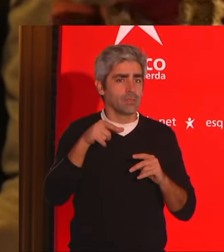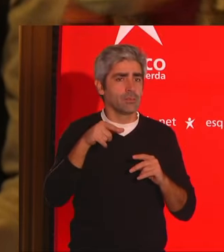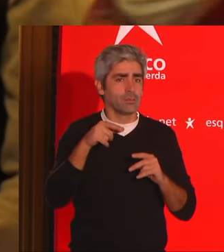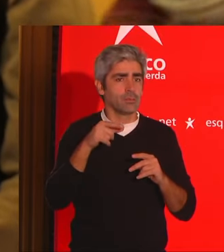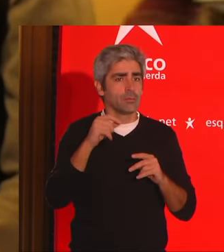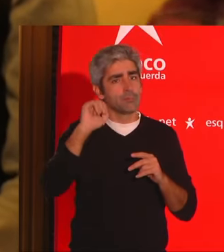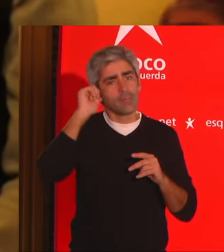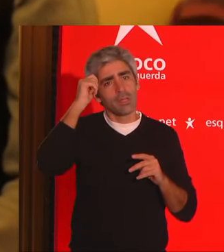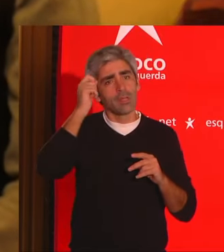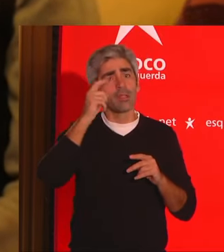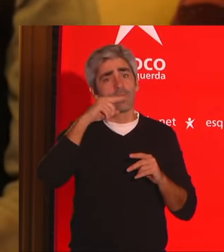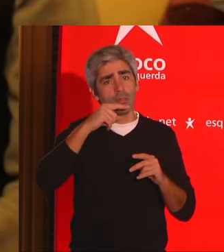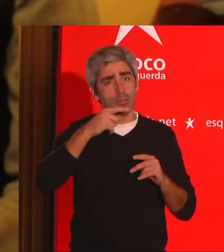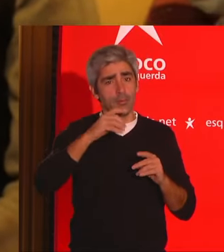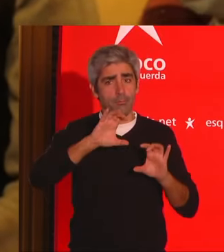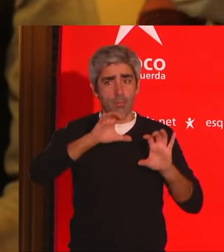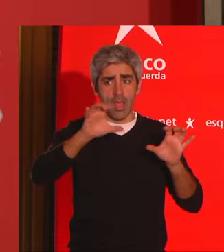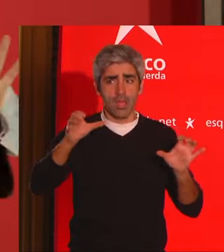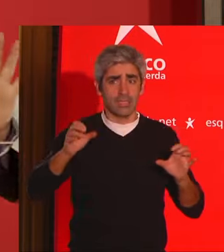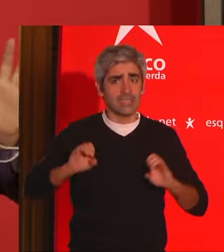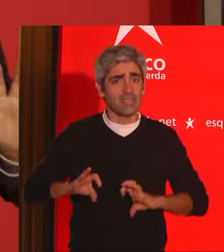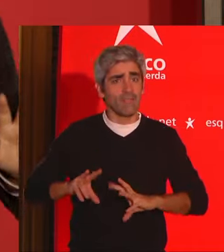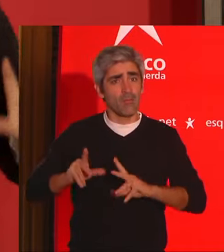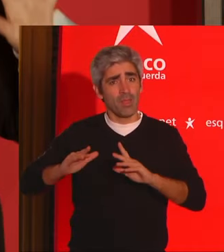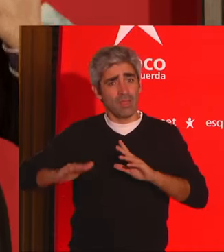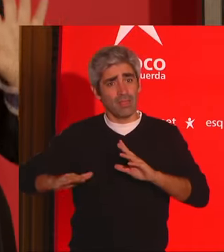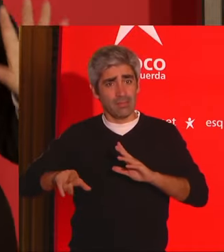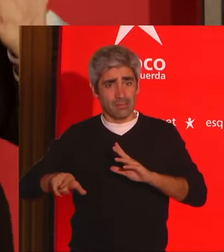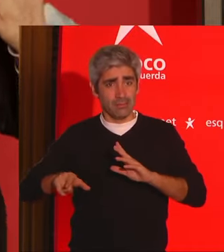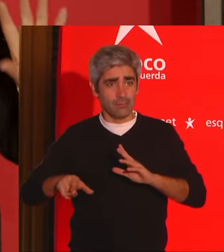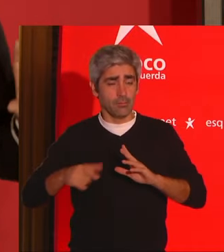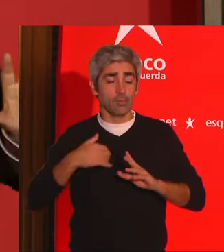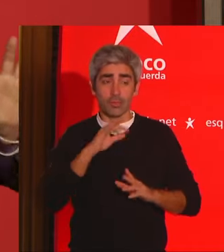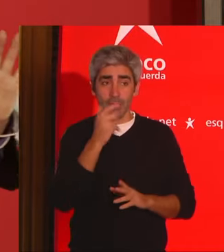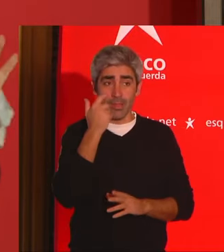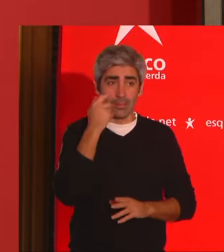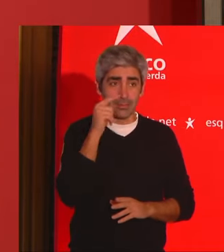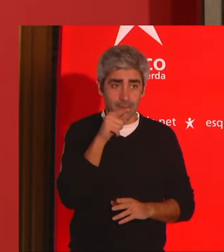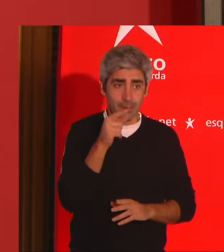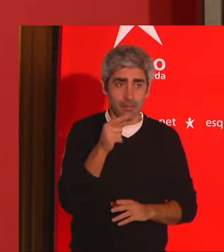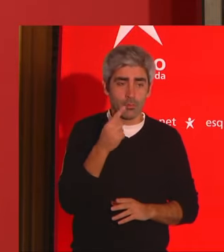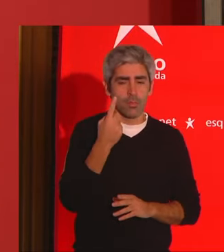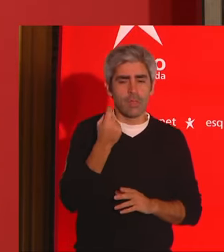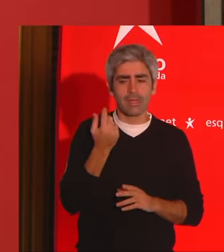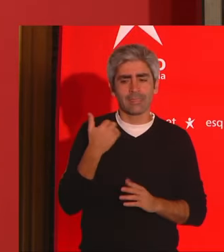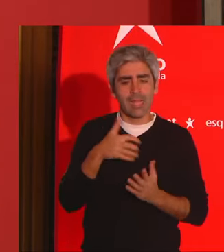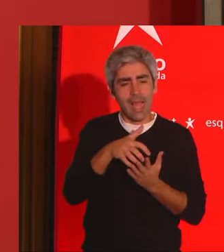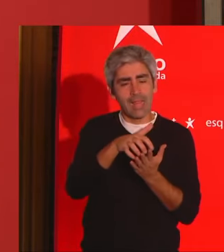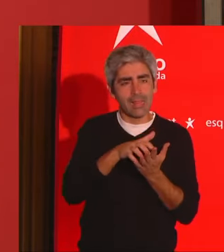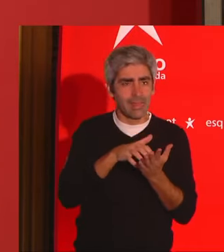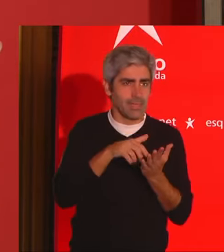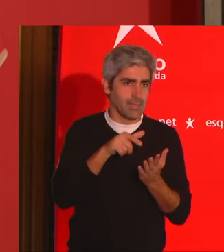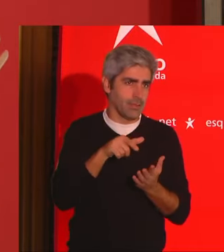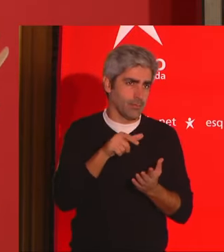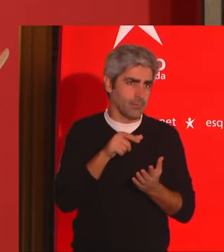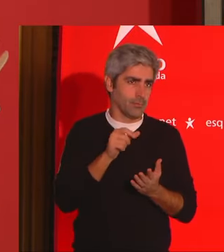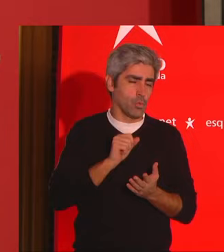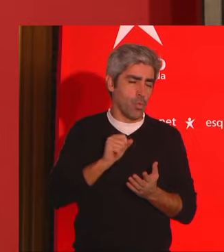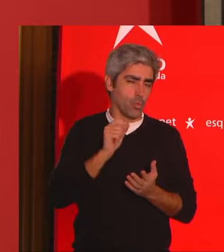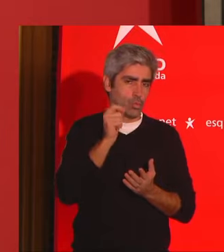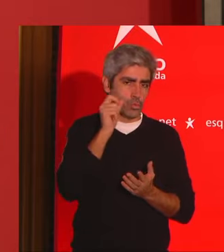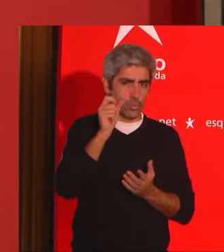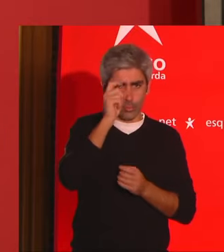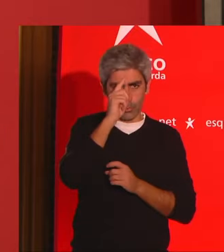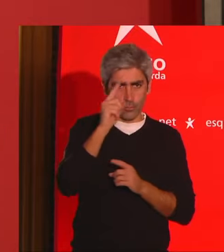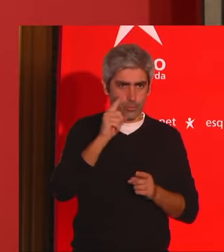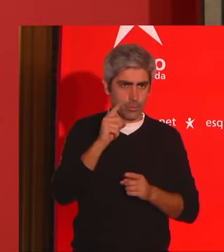os principais lesados são os países em desenvolvimento. Eu chamo a atenção para um recente artigo do nosso